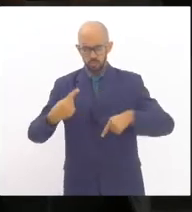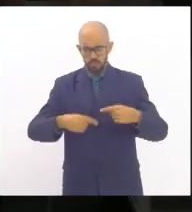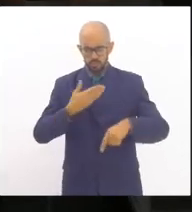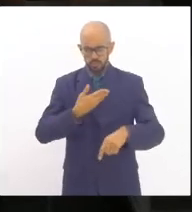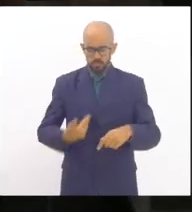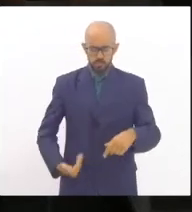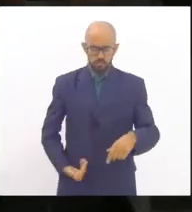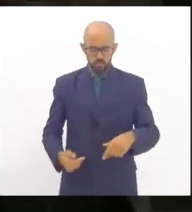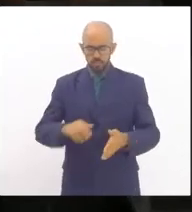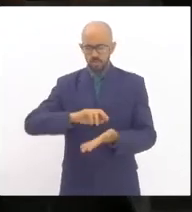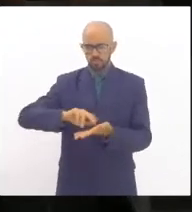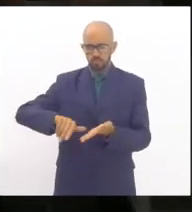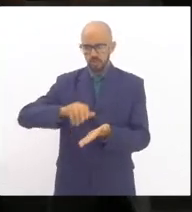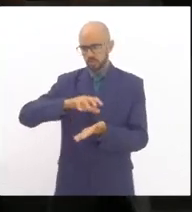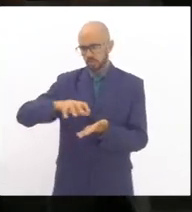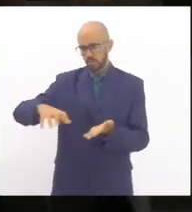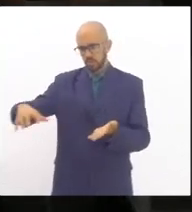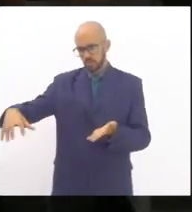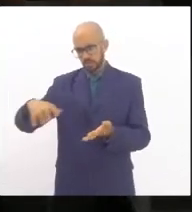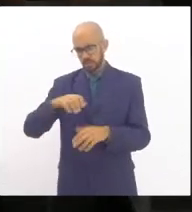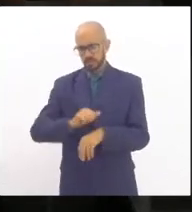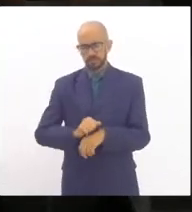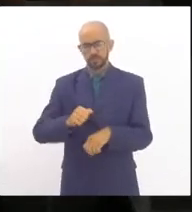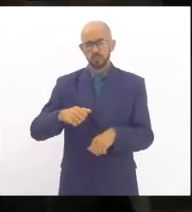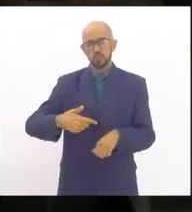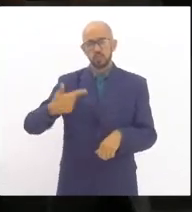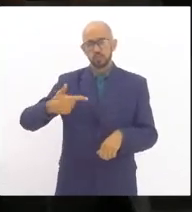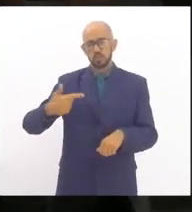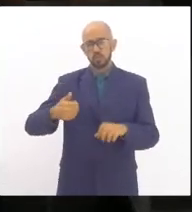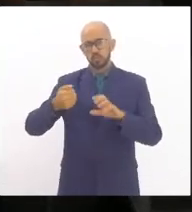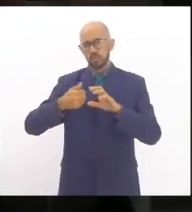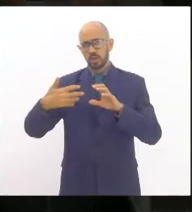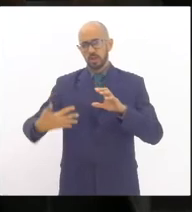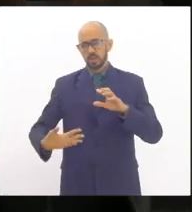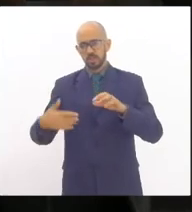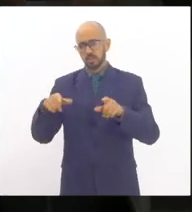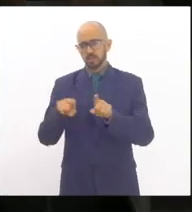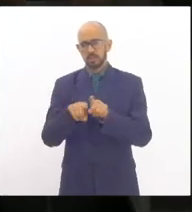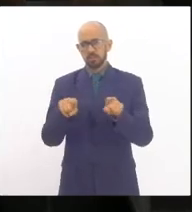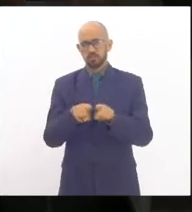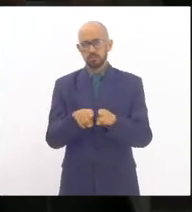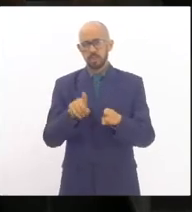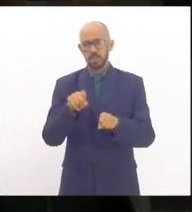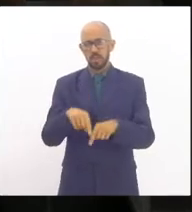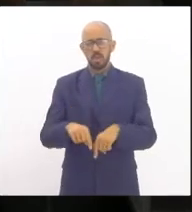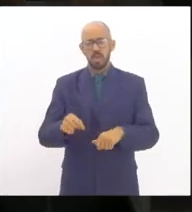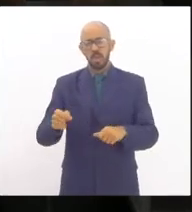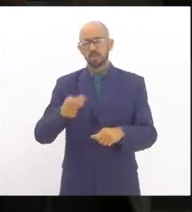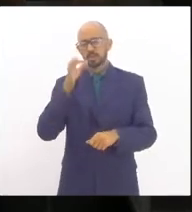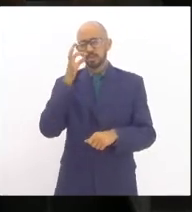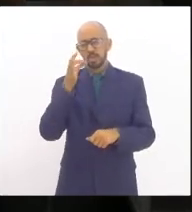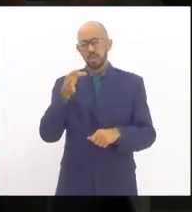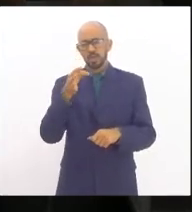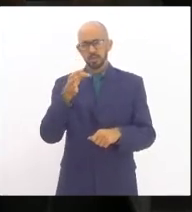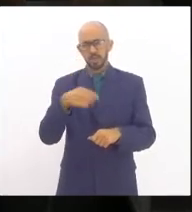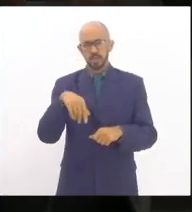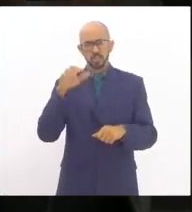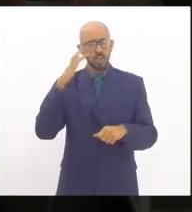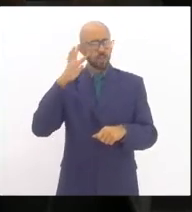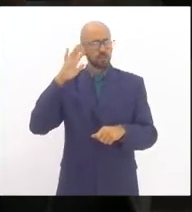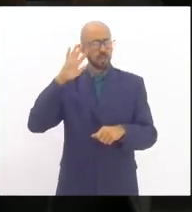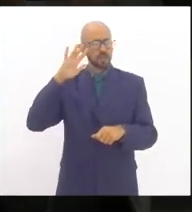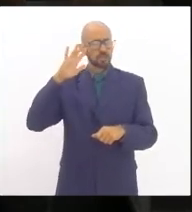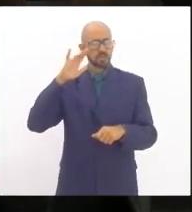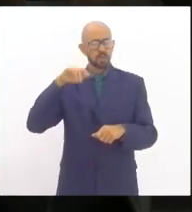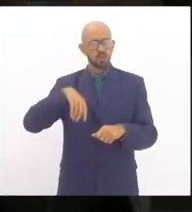públicas nas mais diferentes áreas e o segundo aspecto que quero ressaltar esta interessante reflexão que a deputada Martha Rocha